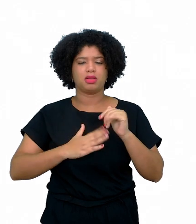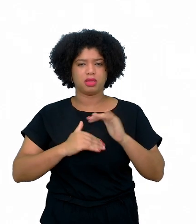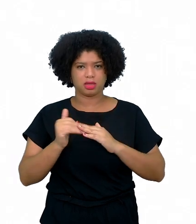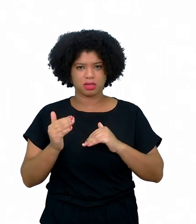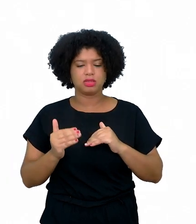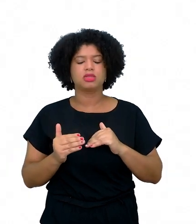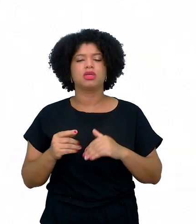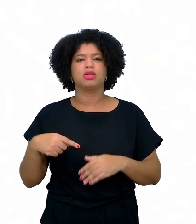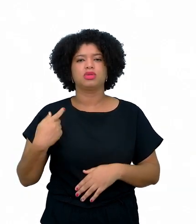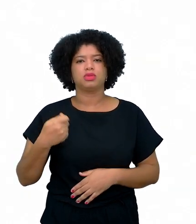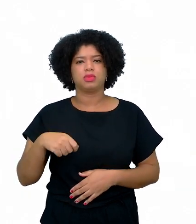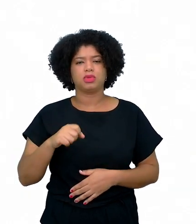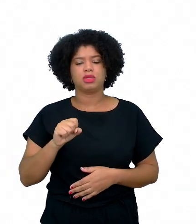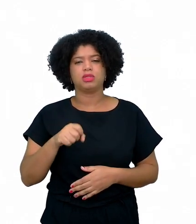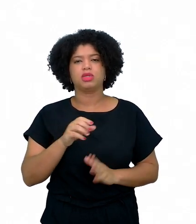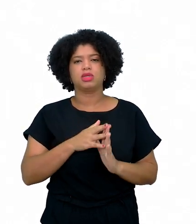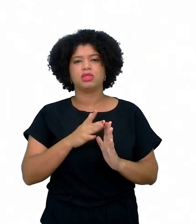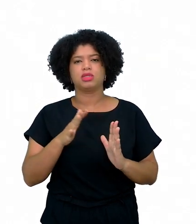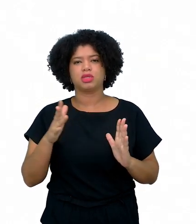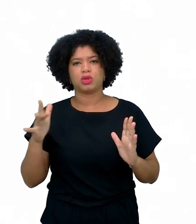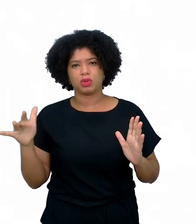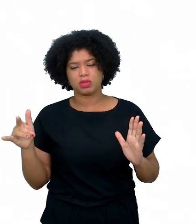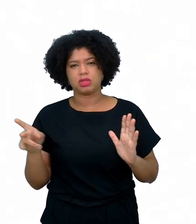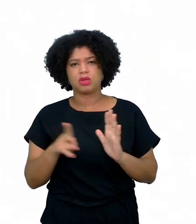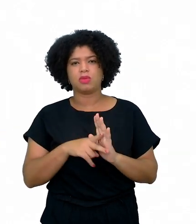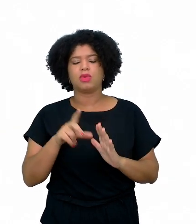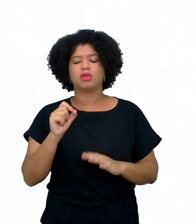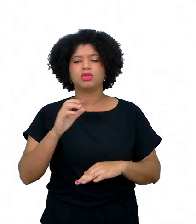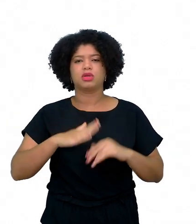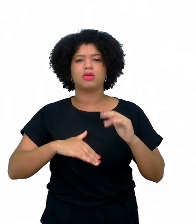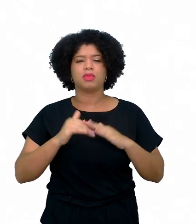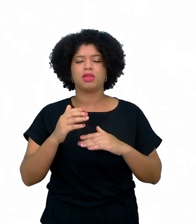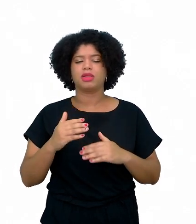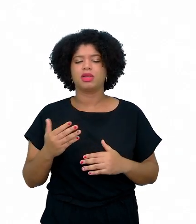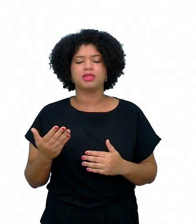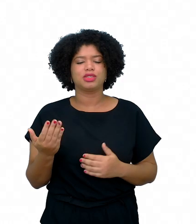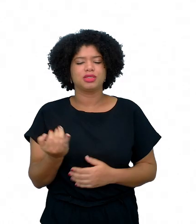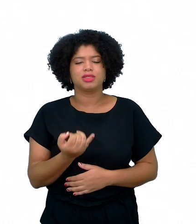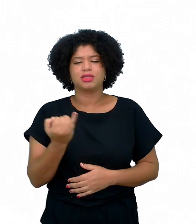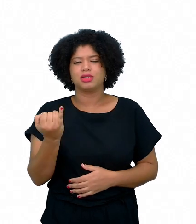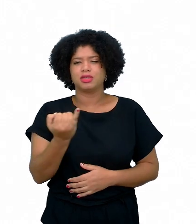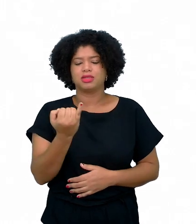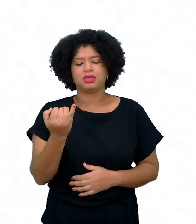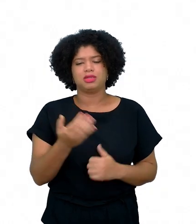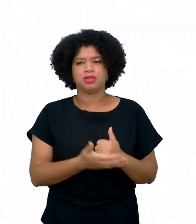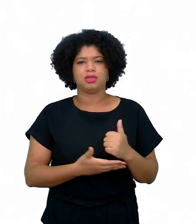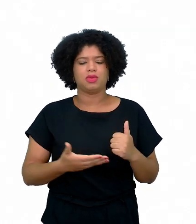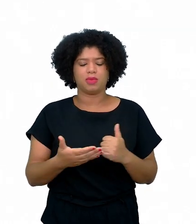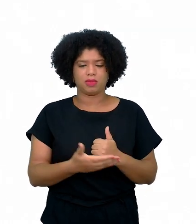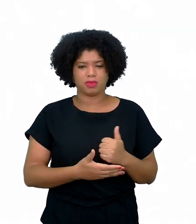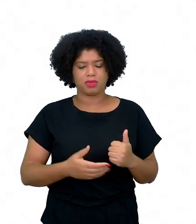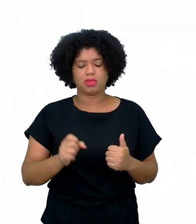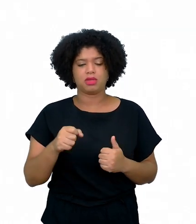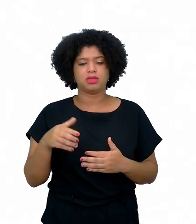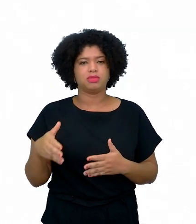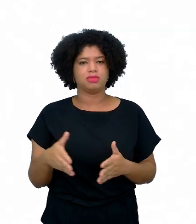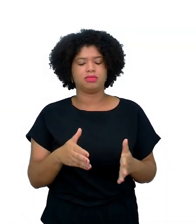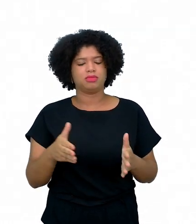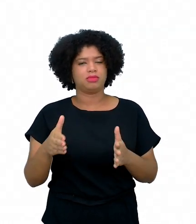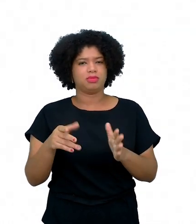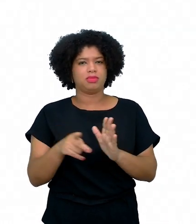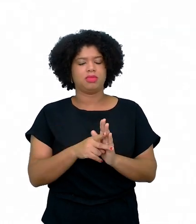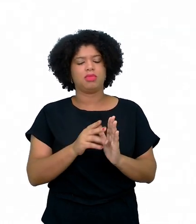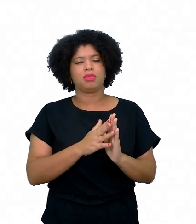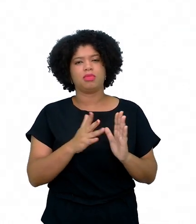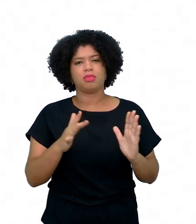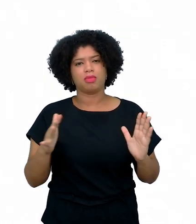que nós temos aí na sequência, que chama habilidade essencial, né, que deu o caminho da nossa